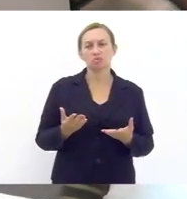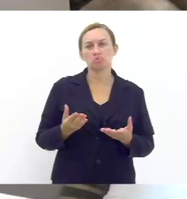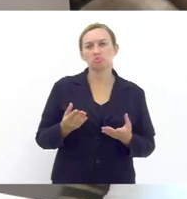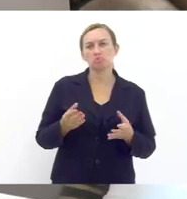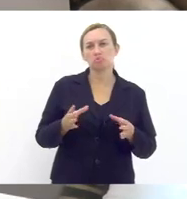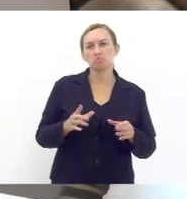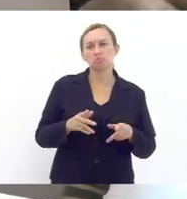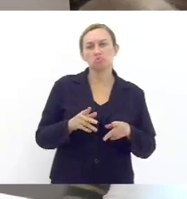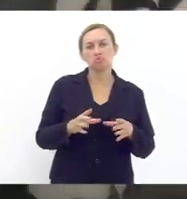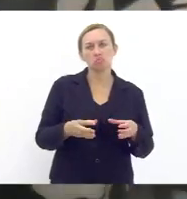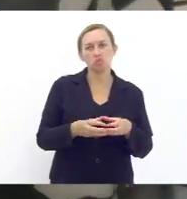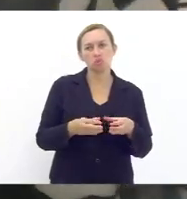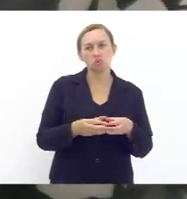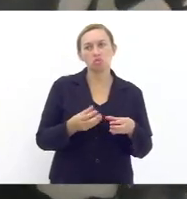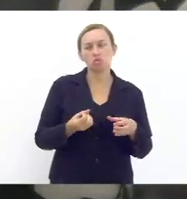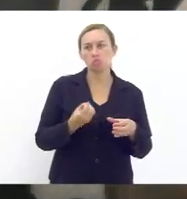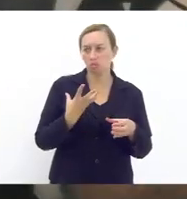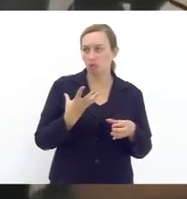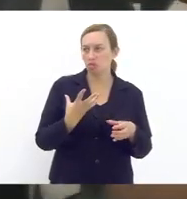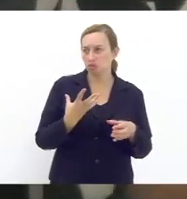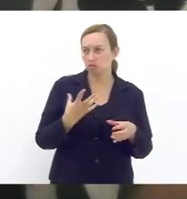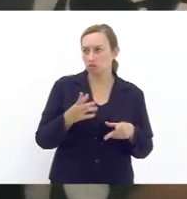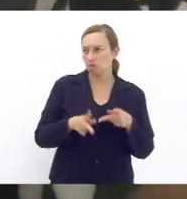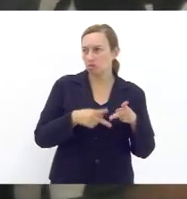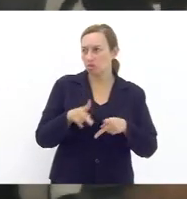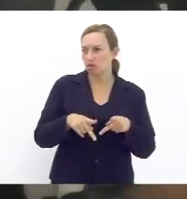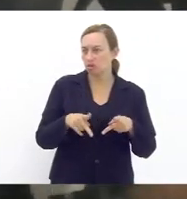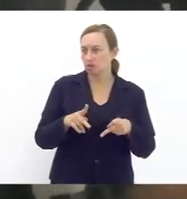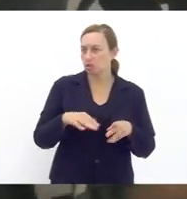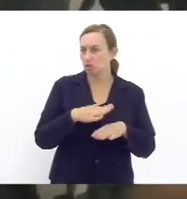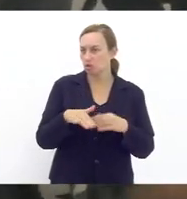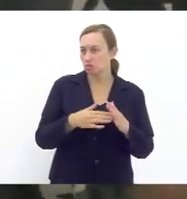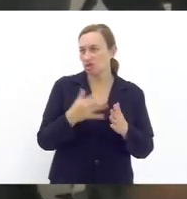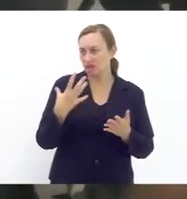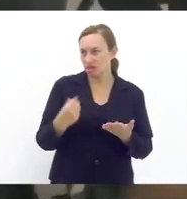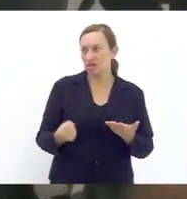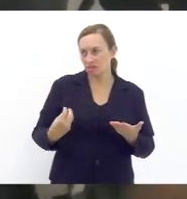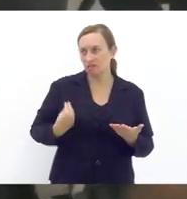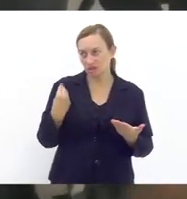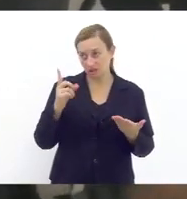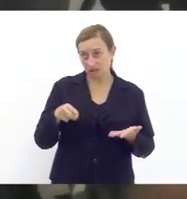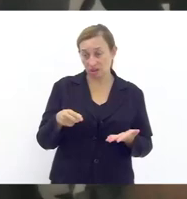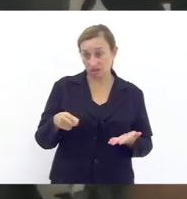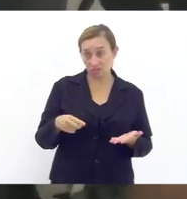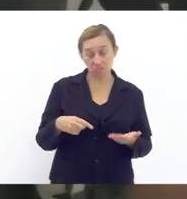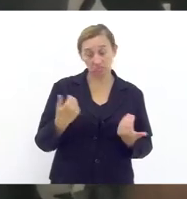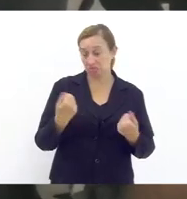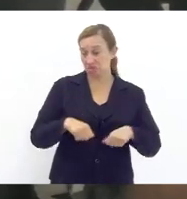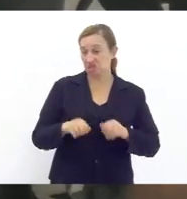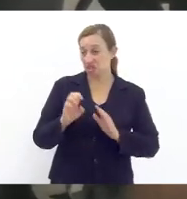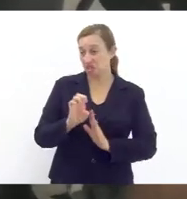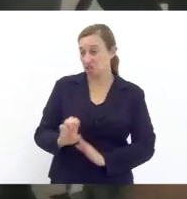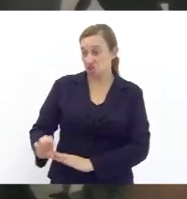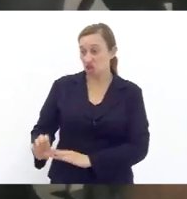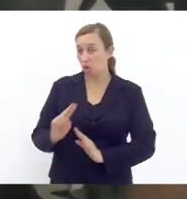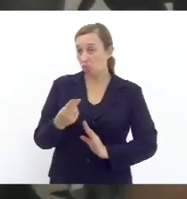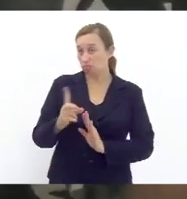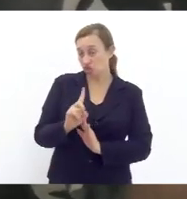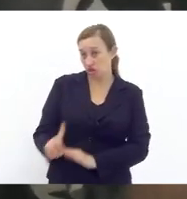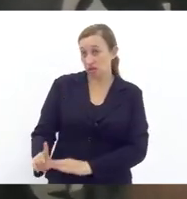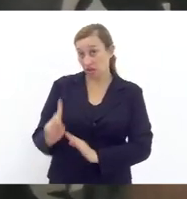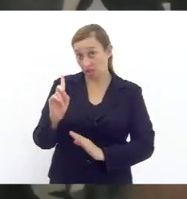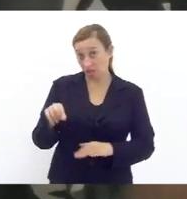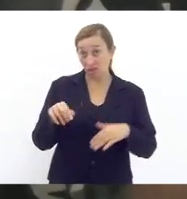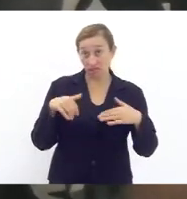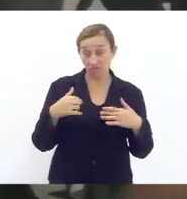é todos são favor da vida né então não precisa ser de esquerda nem Progressista pode ser o favor da vida então concluindo né